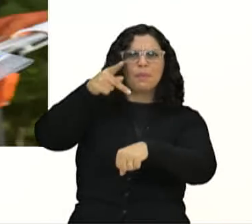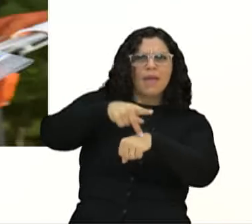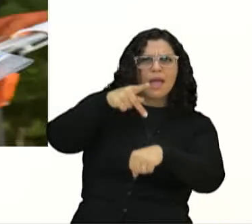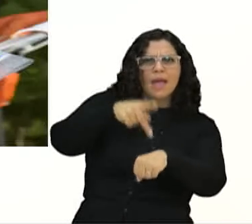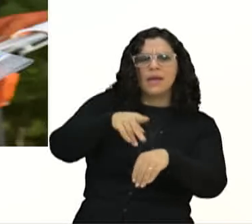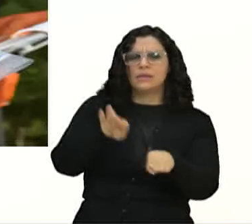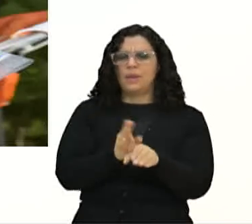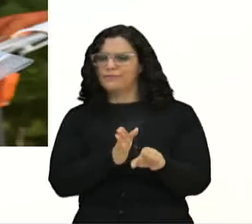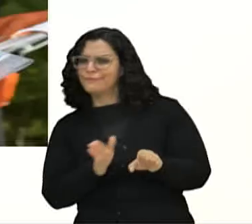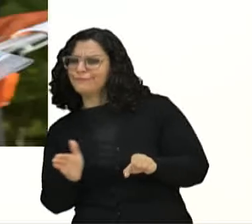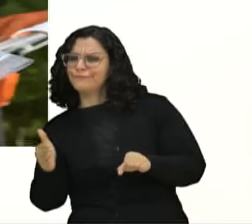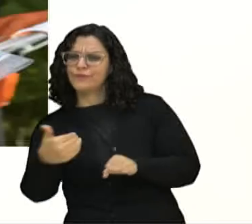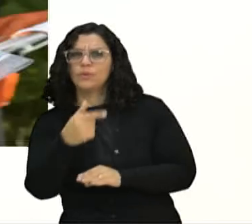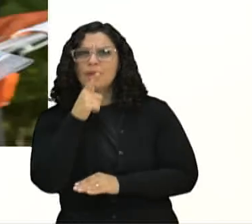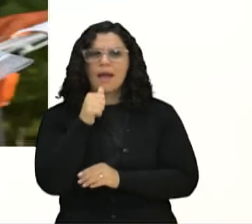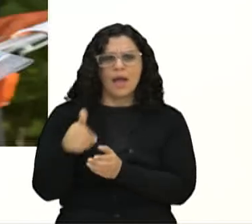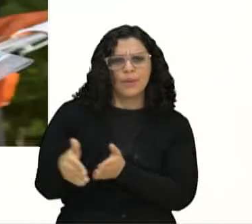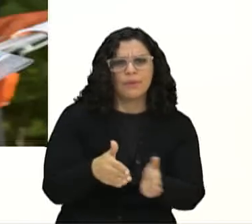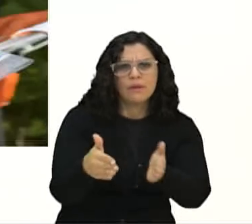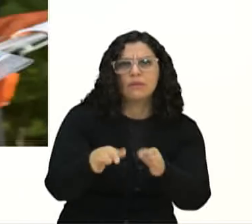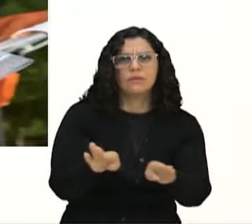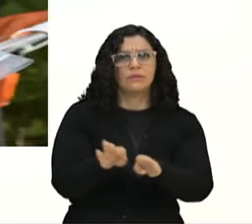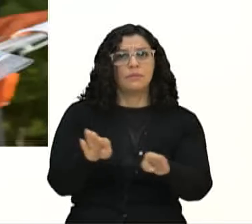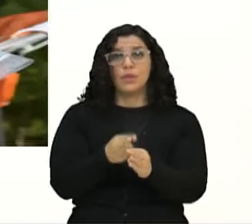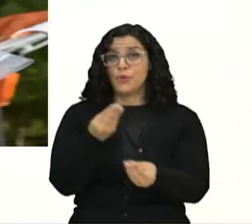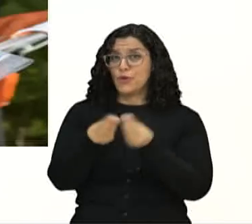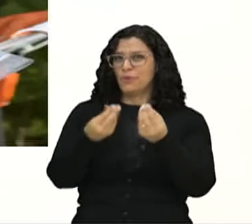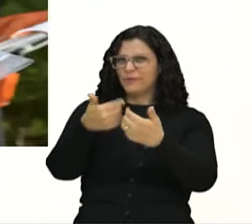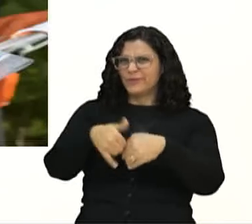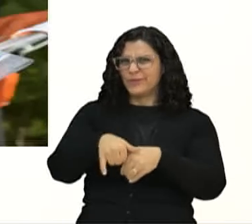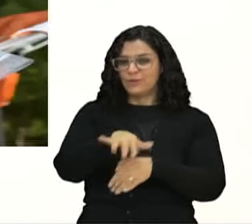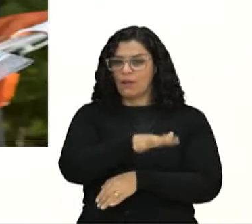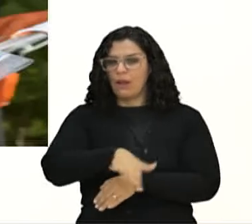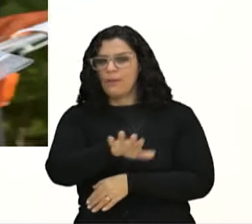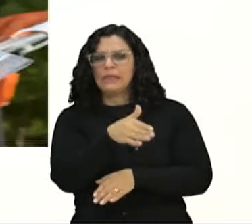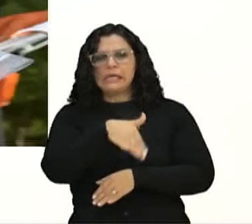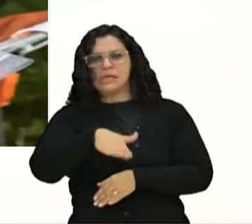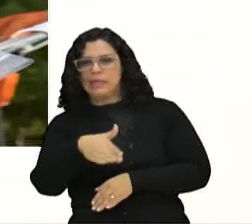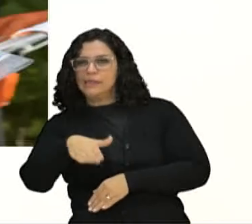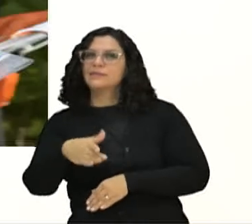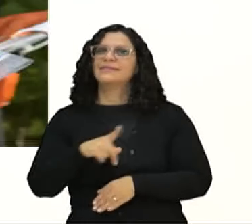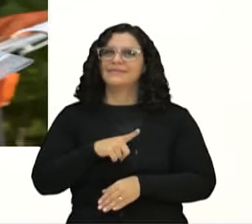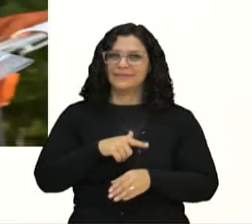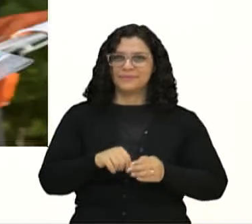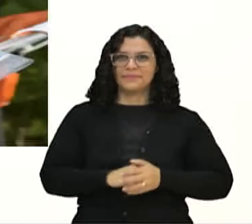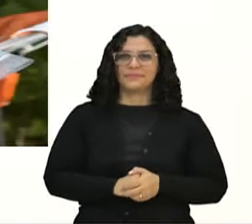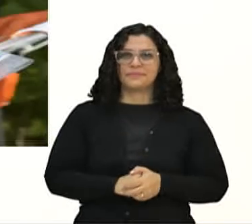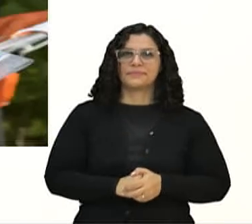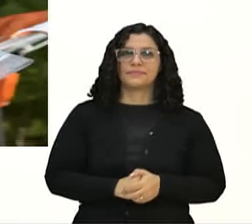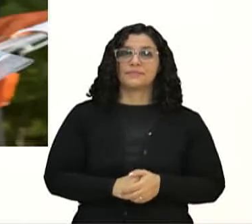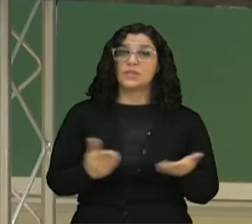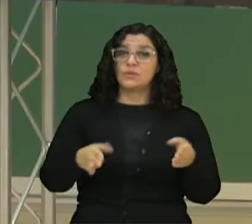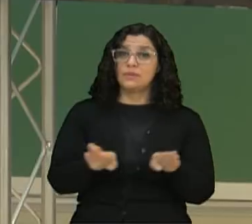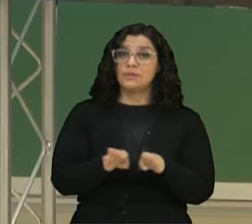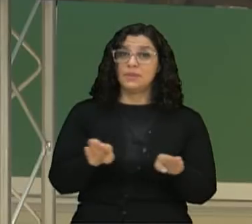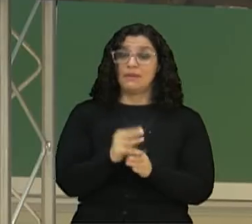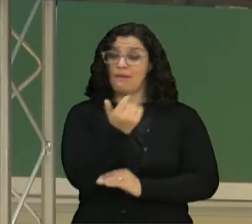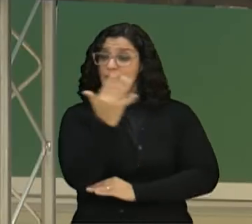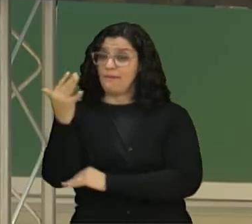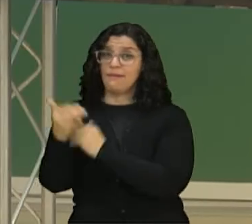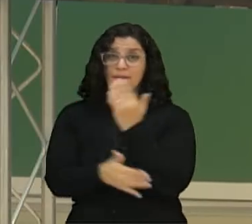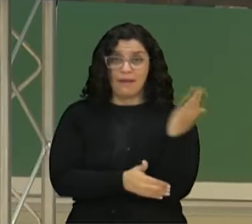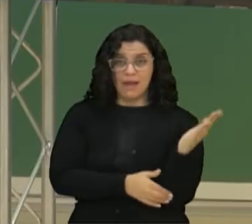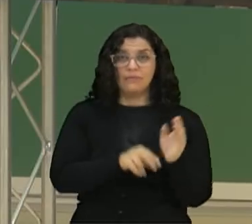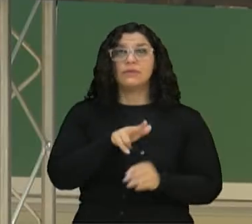faz a volta num córrego, né? Então, assim, é um terreno acidentado, digamos assim, né? Passa por meio das